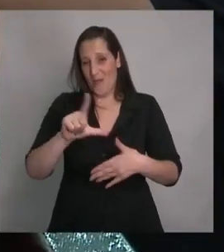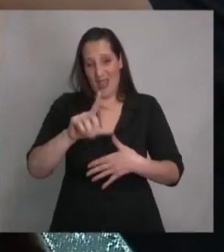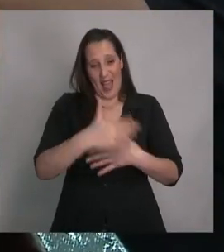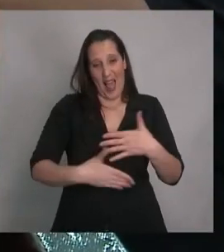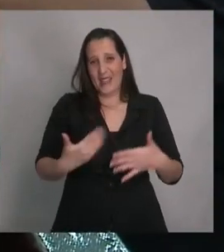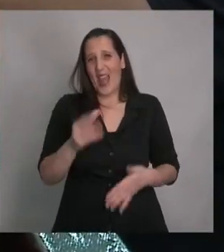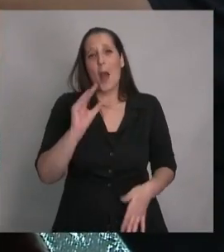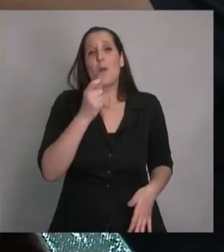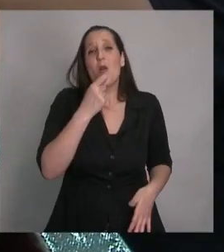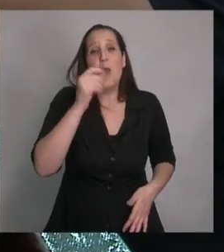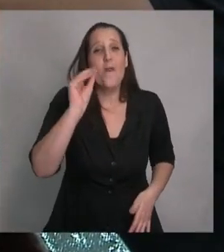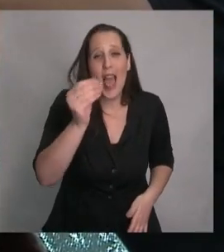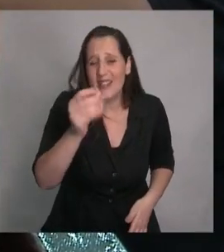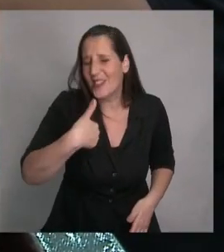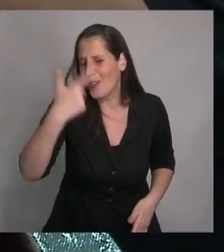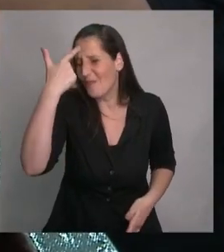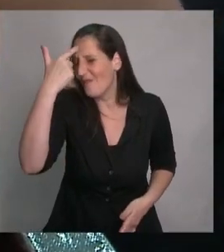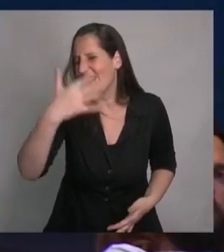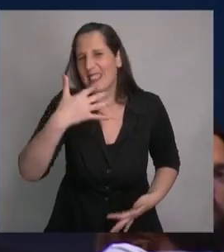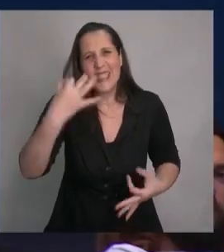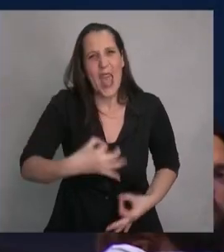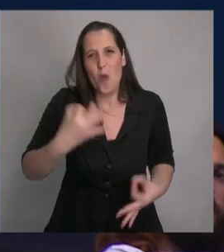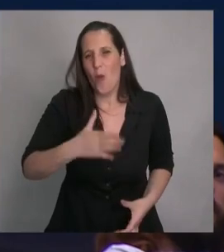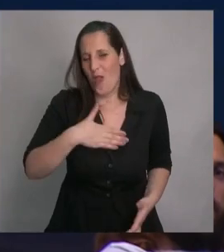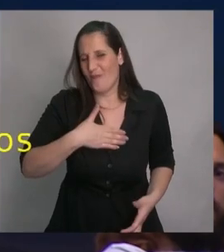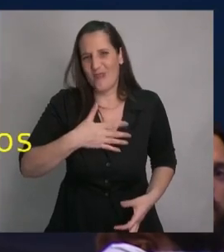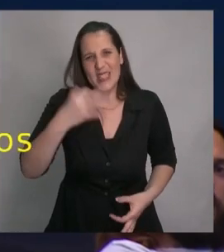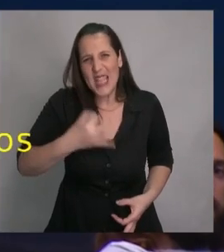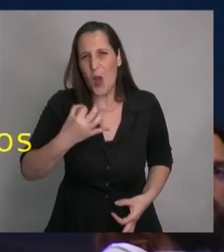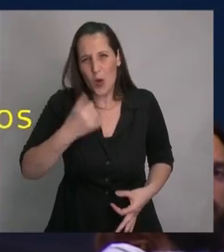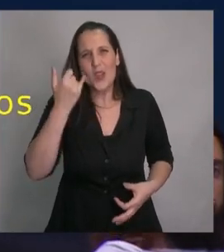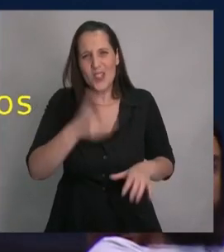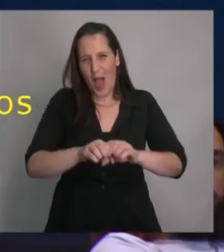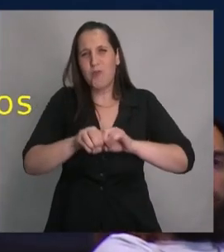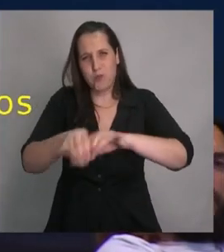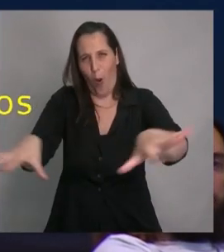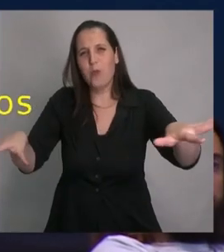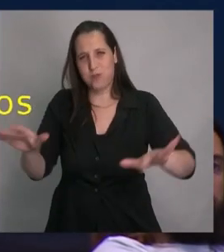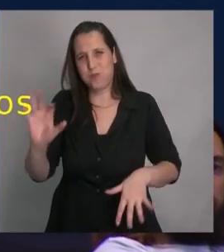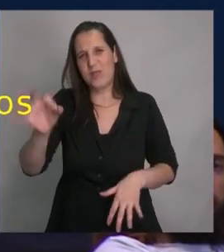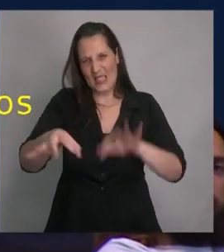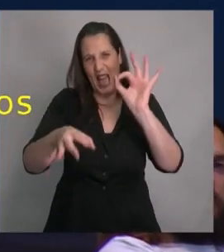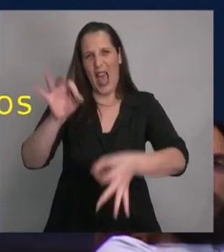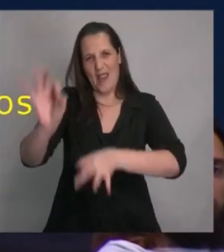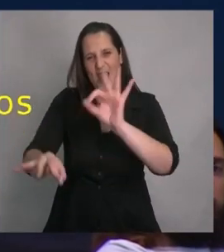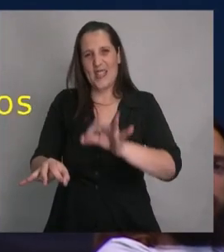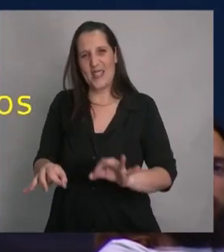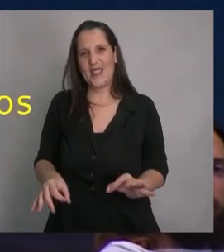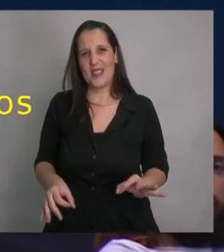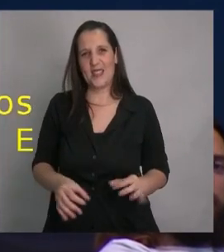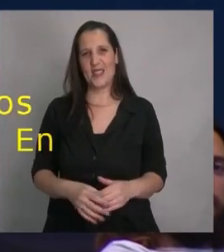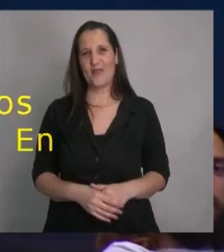primeiro, já foi divulgado publicamente que a NSA monitorou